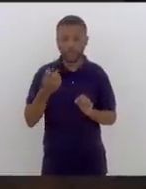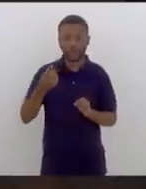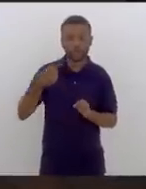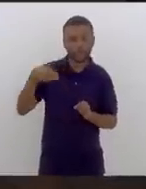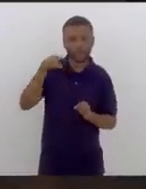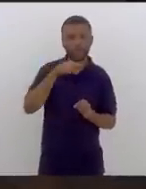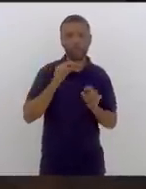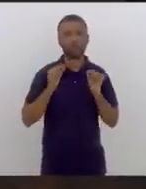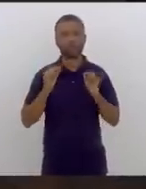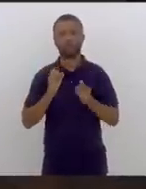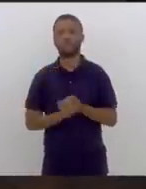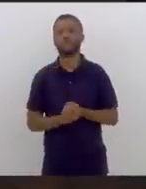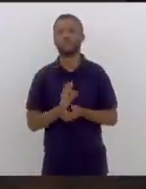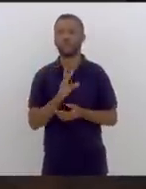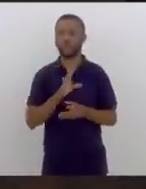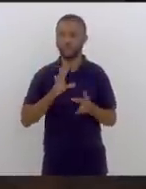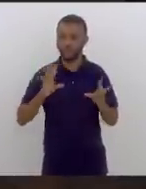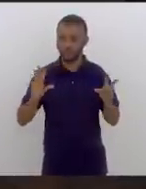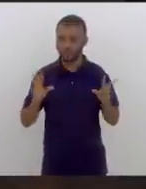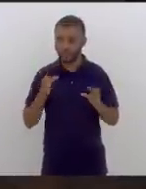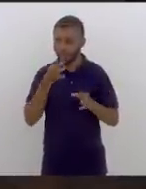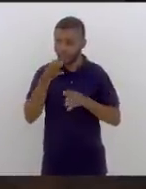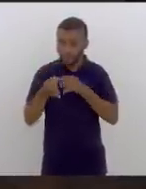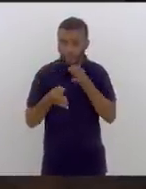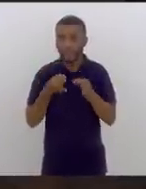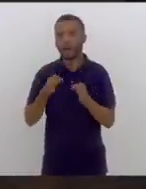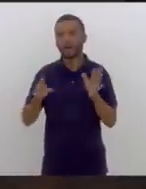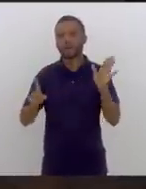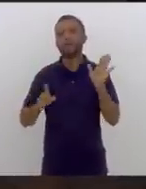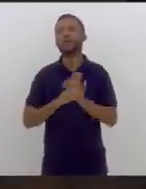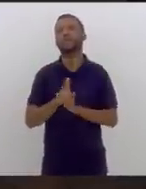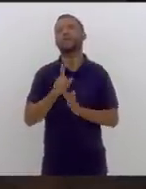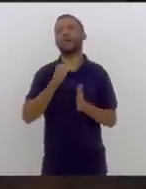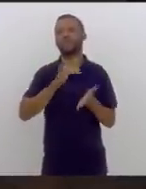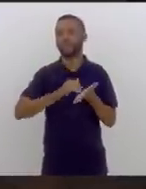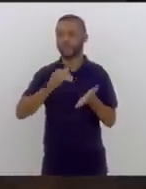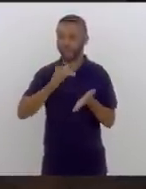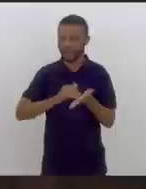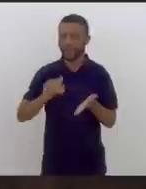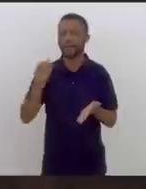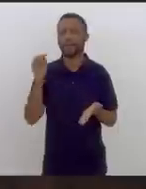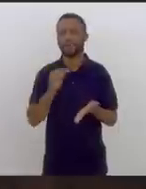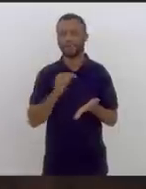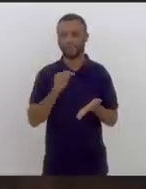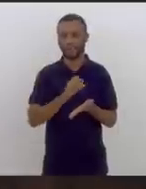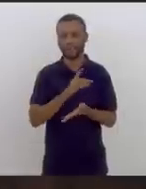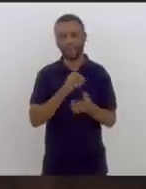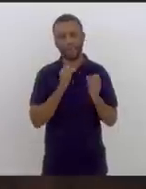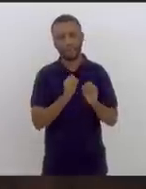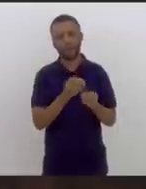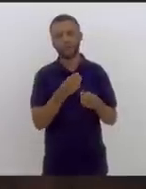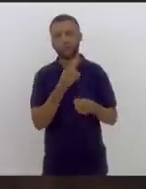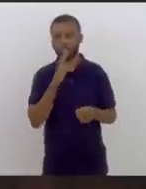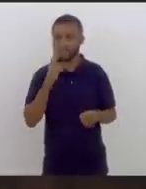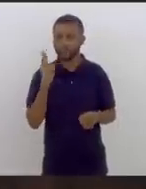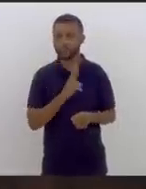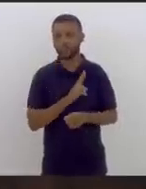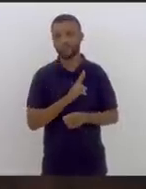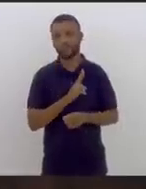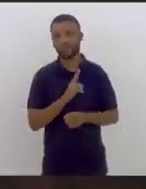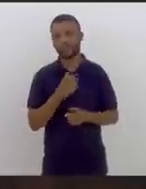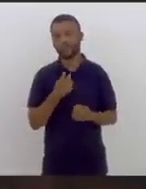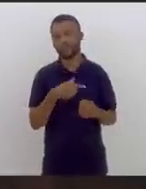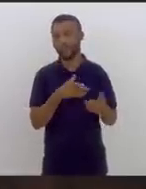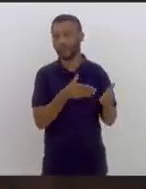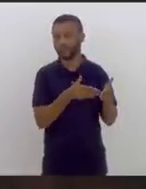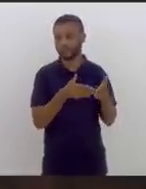aqui só para eu fazer uma um questionamento aqui ao secretário se ele pode me dar alguma resposta até porque ele vai ter